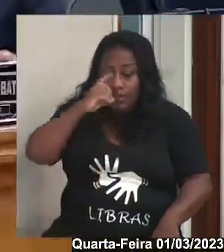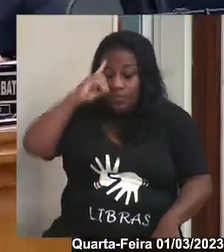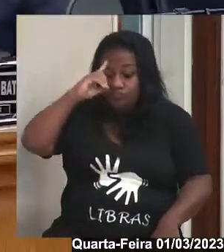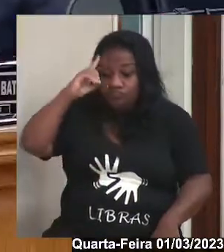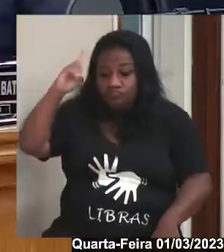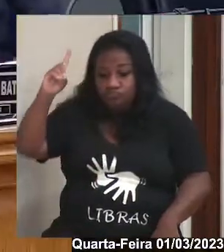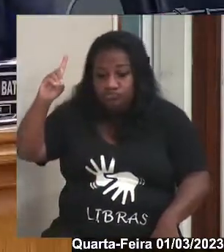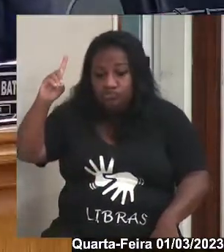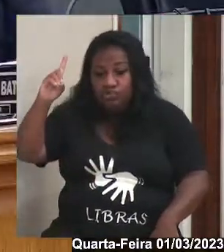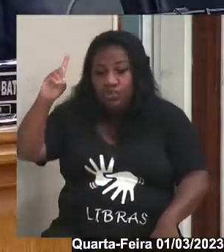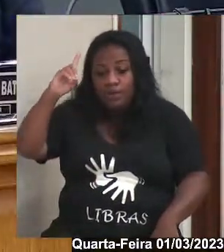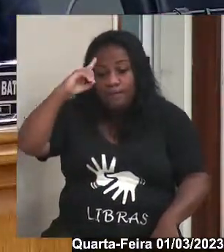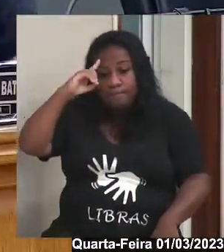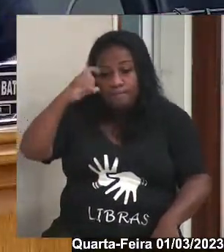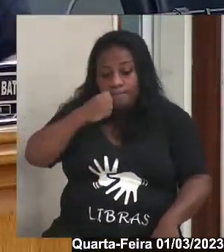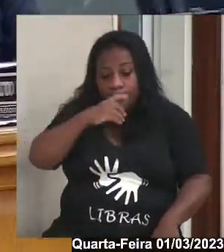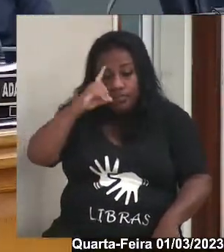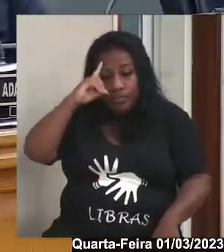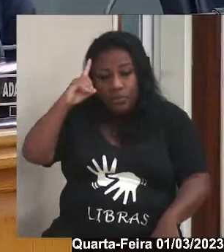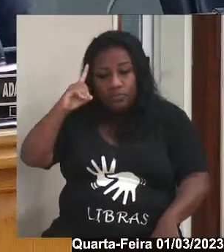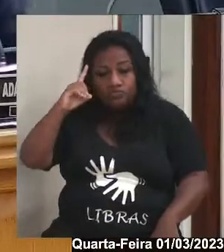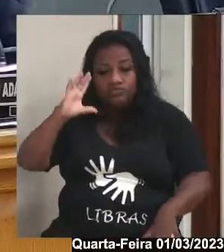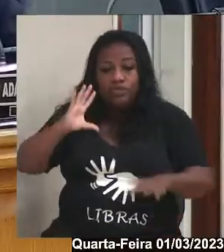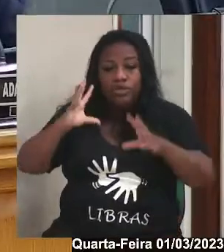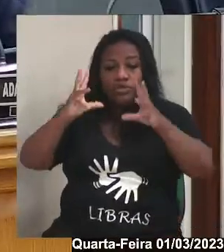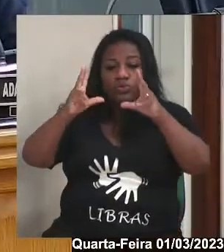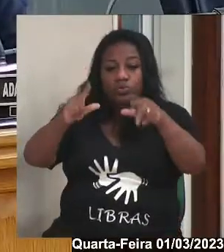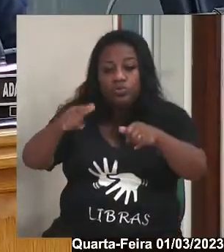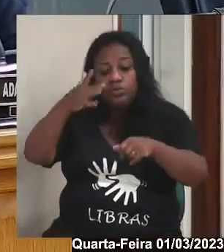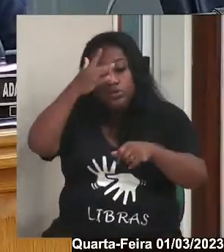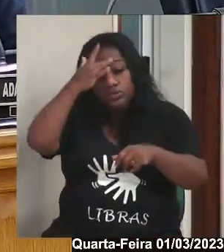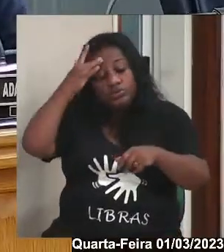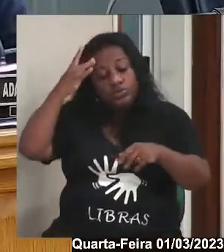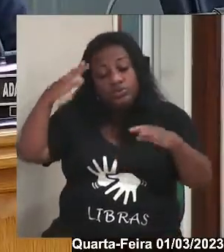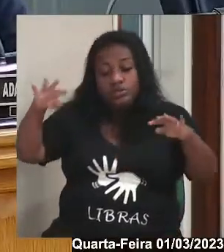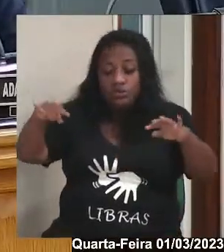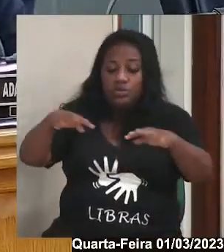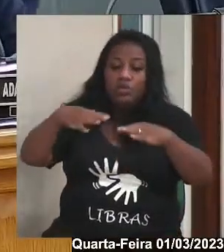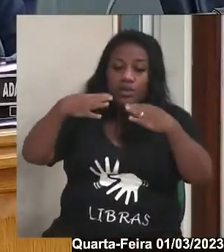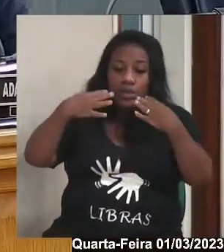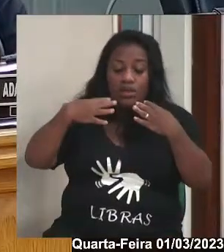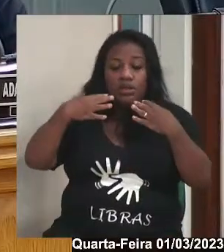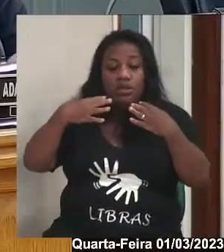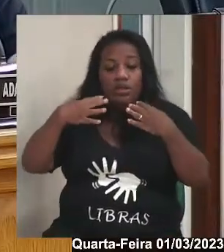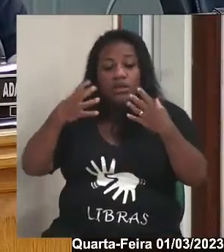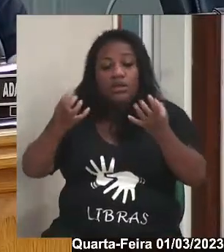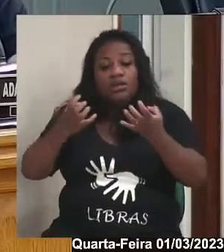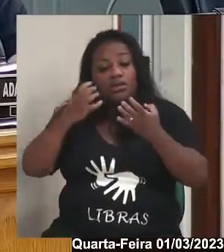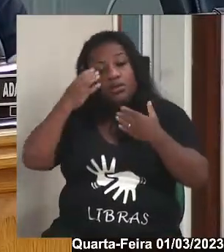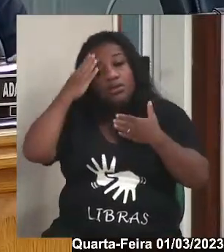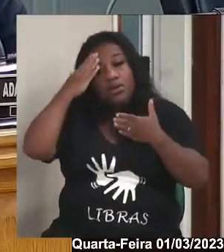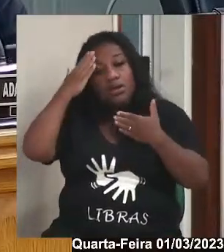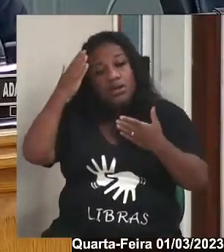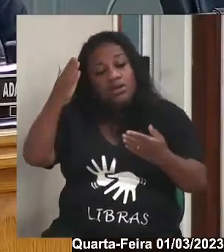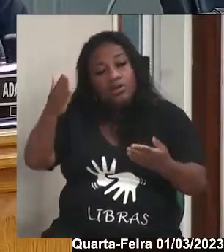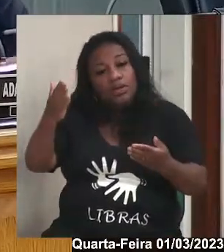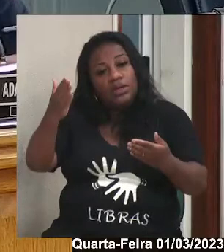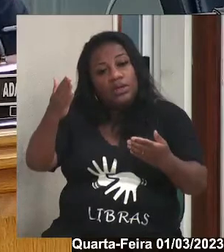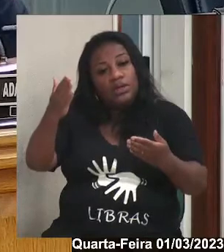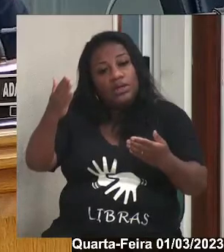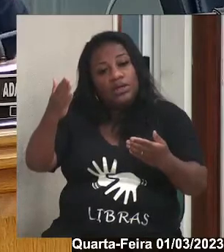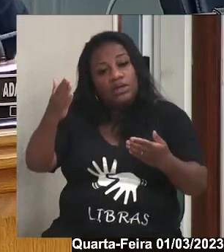Bom dia, presidente, vereadores presentes, Aline Santos, vereadora, público presente. Quero